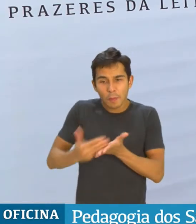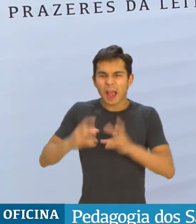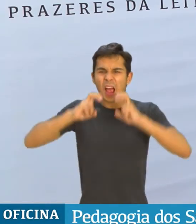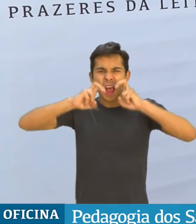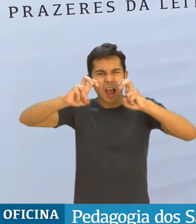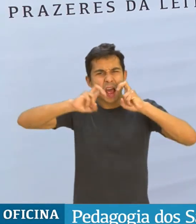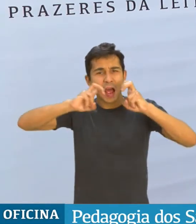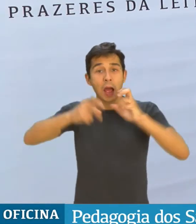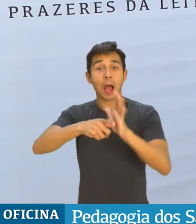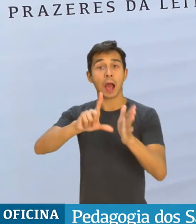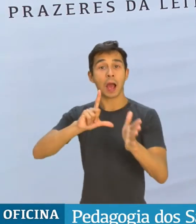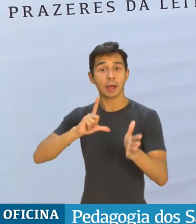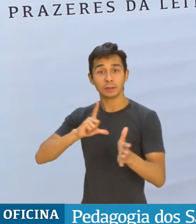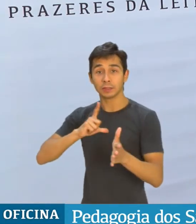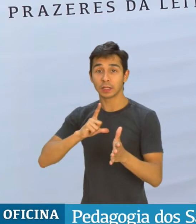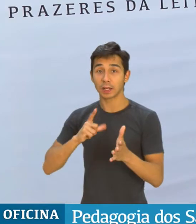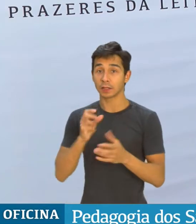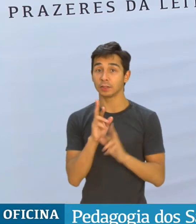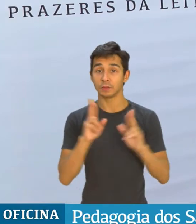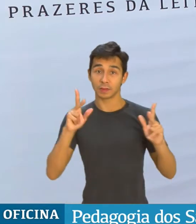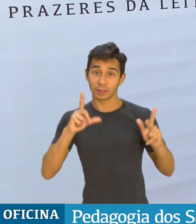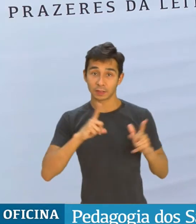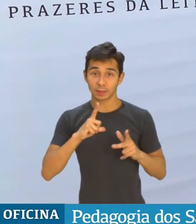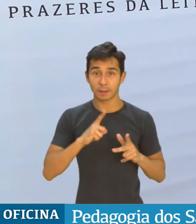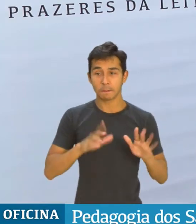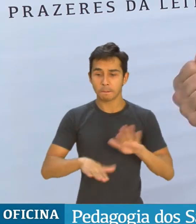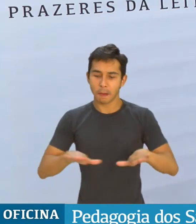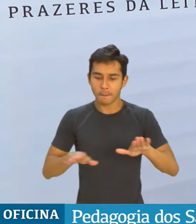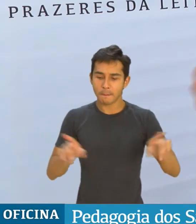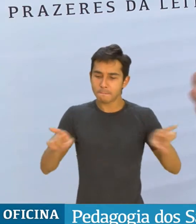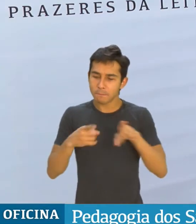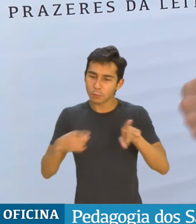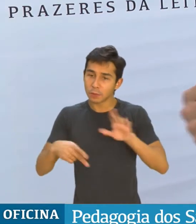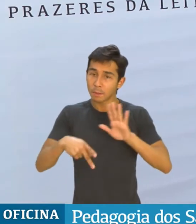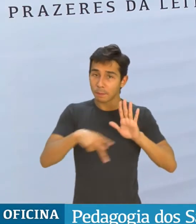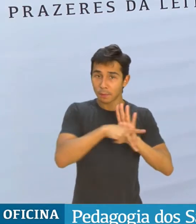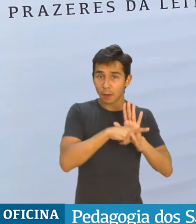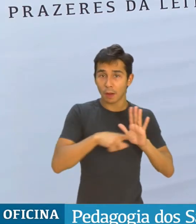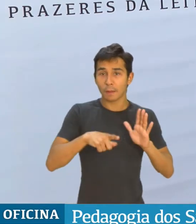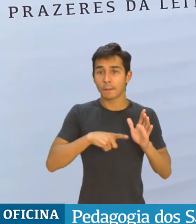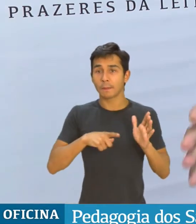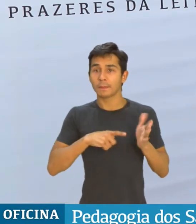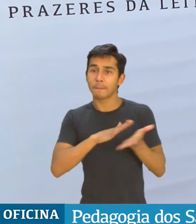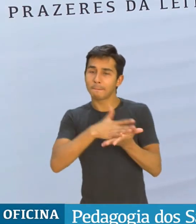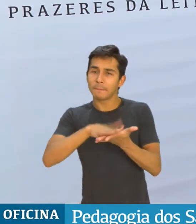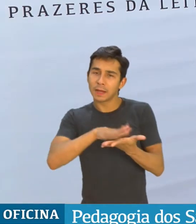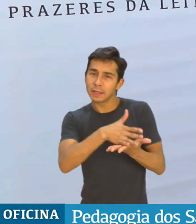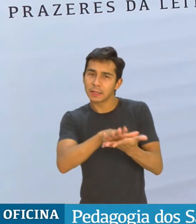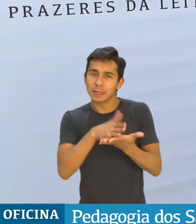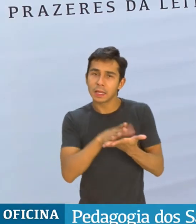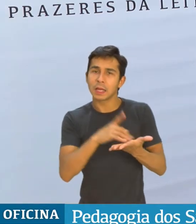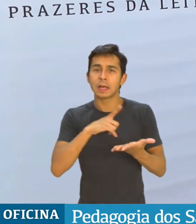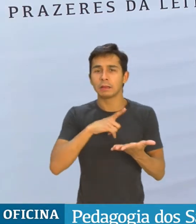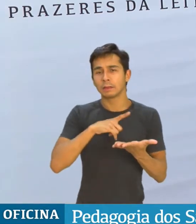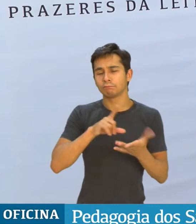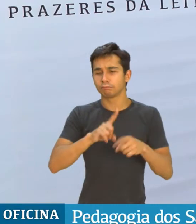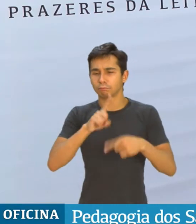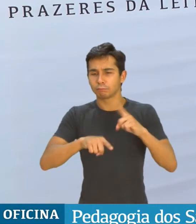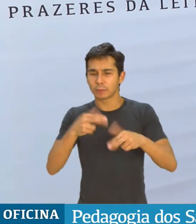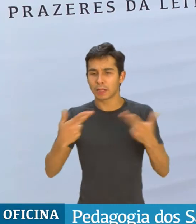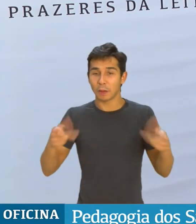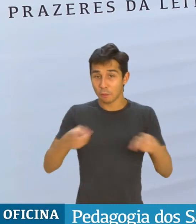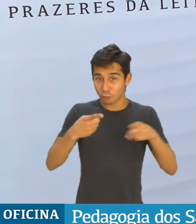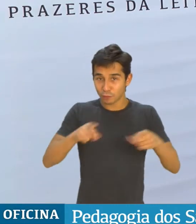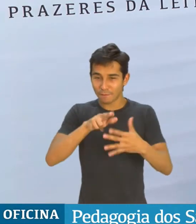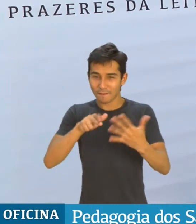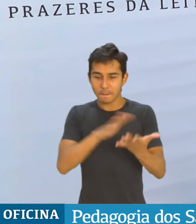2 alfaias, a gente tem um toque próprio, a gente pega uma panderola, a gente pega outros instrumentos musicais